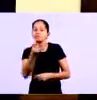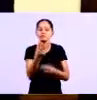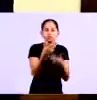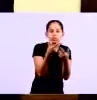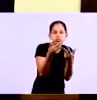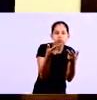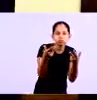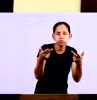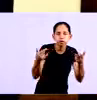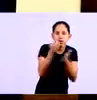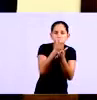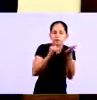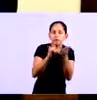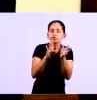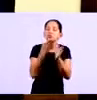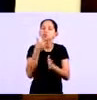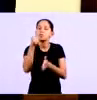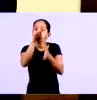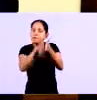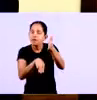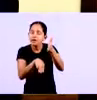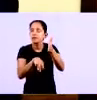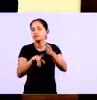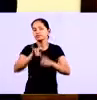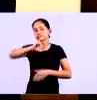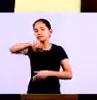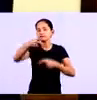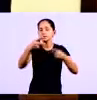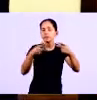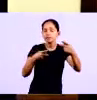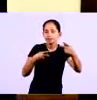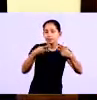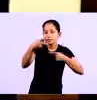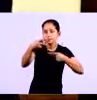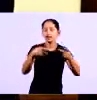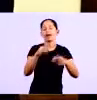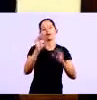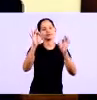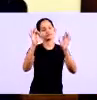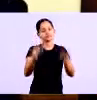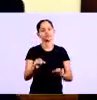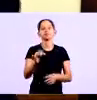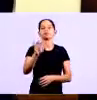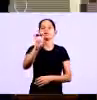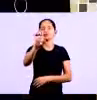que a tributária oferece para pagar menos tributos, isso se chama elisão fiscal e é